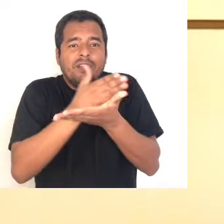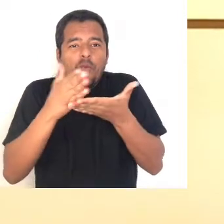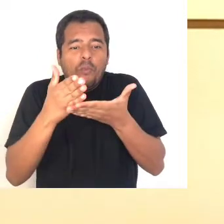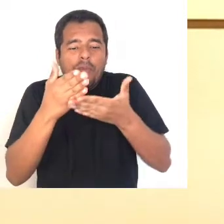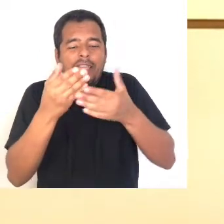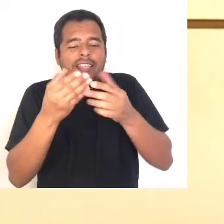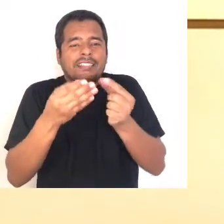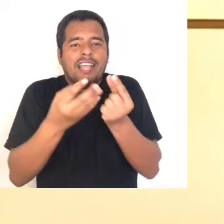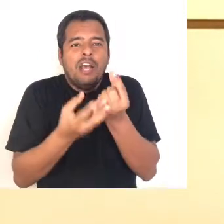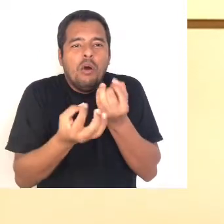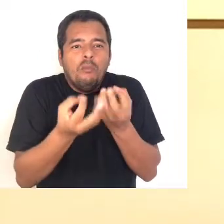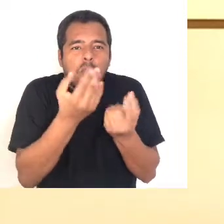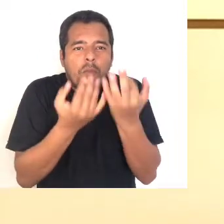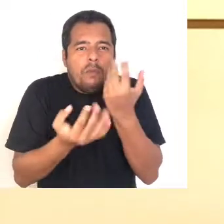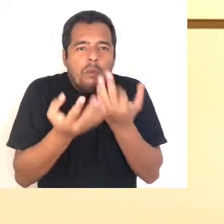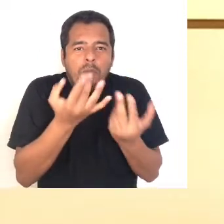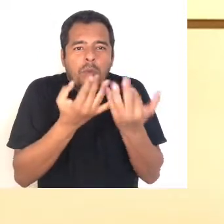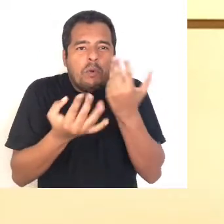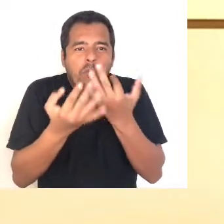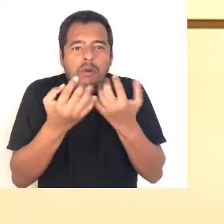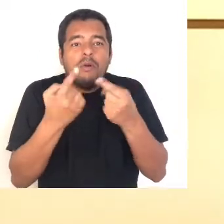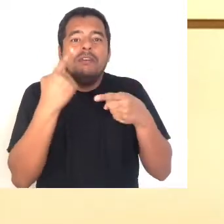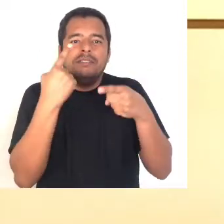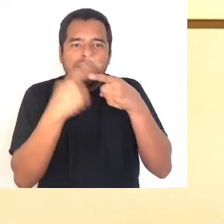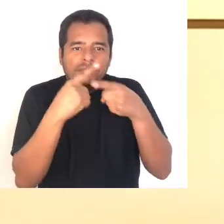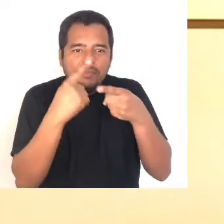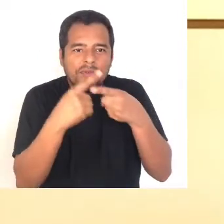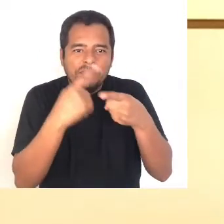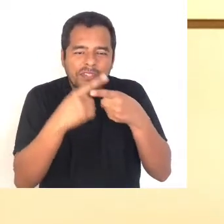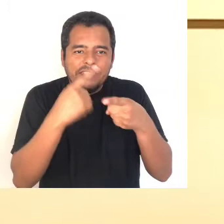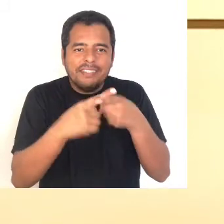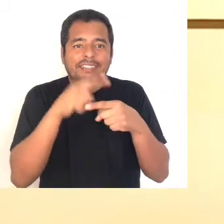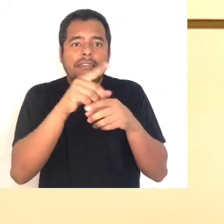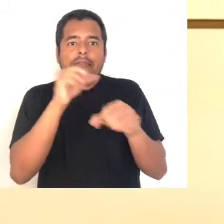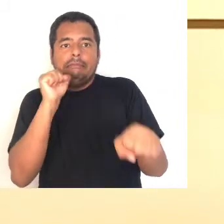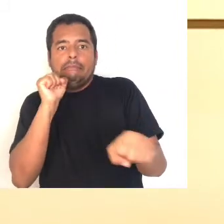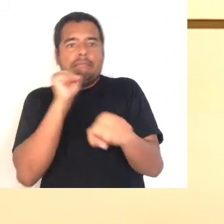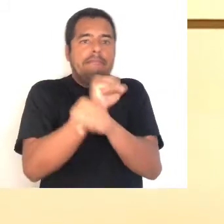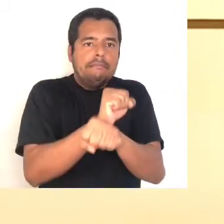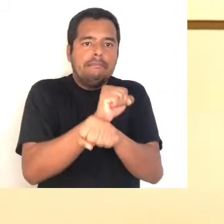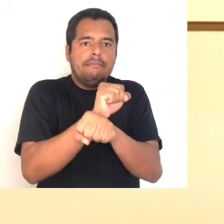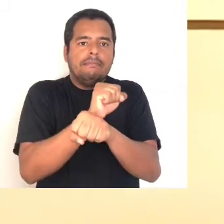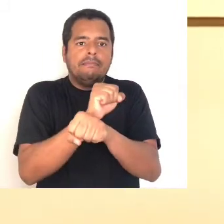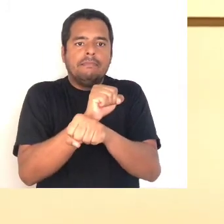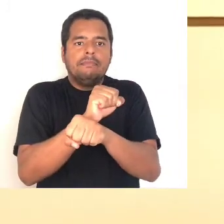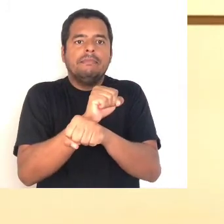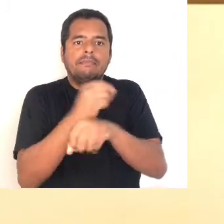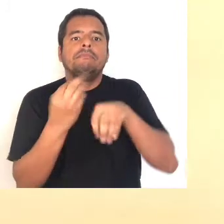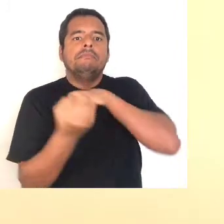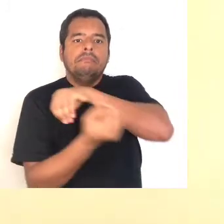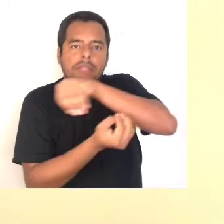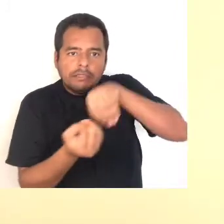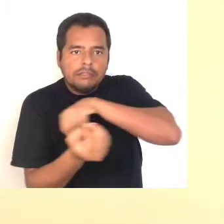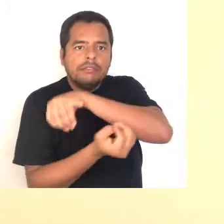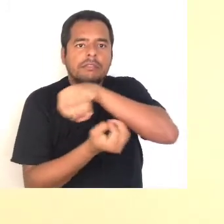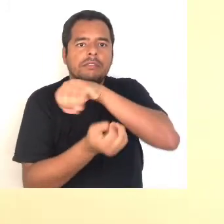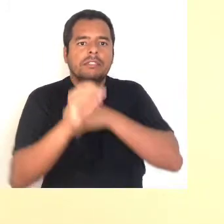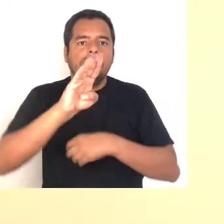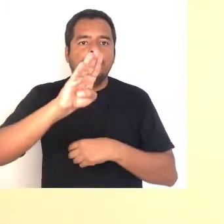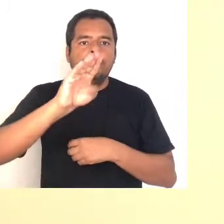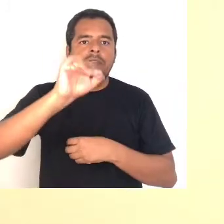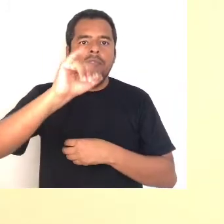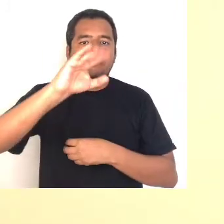percebam claramente que ele começa a borbulhar, justamente porque vai ser a reação de neutralização